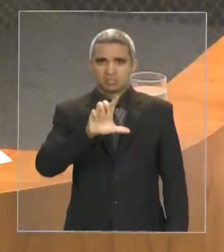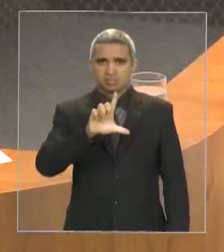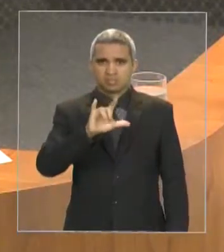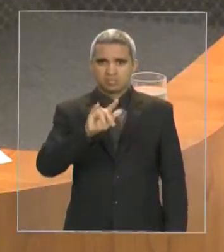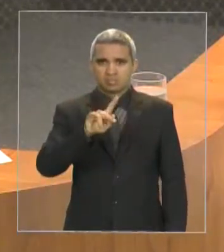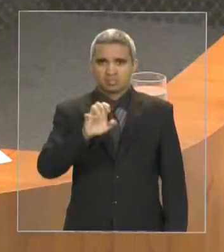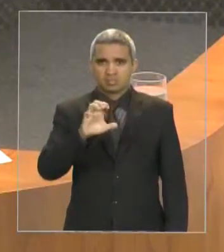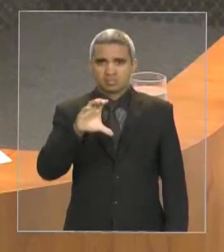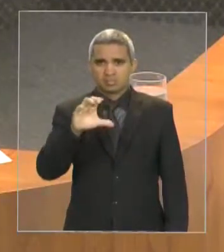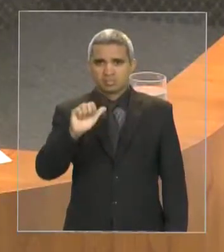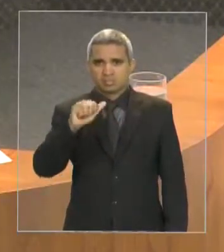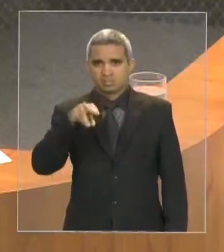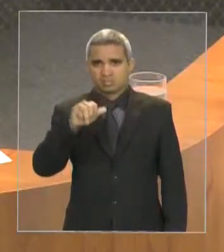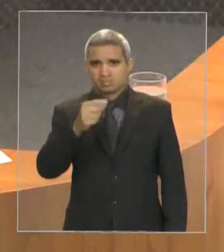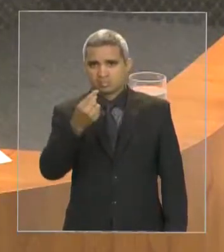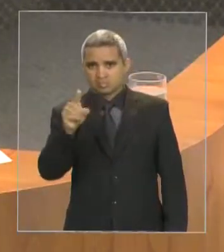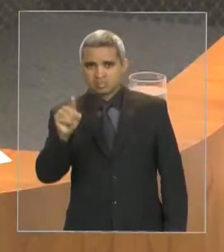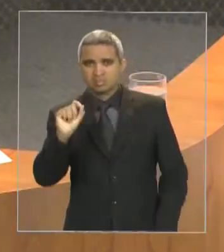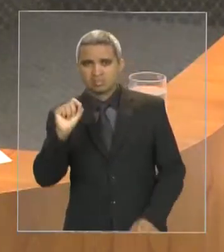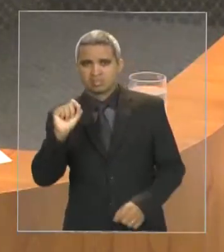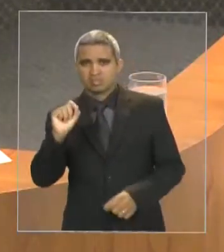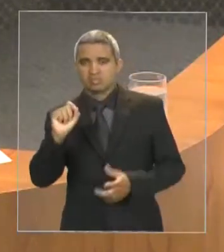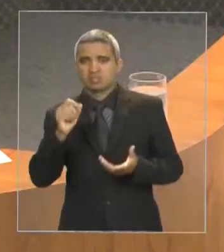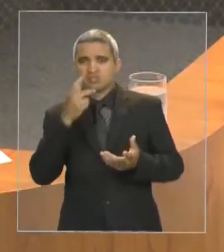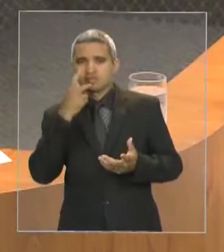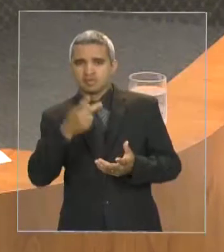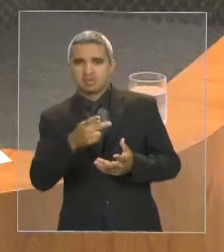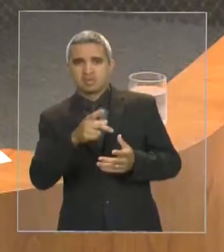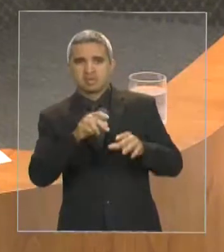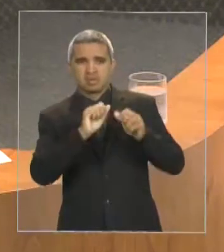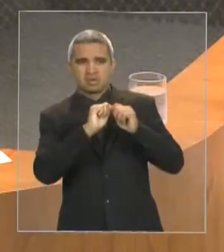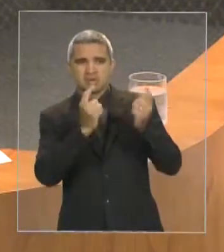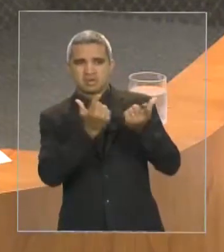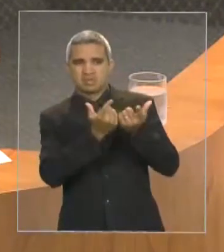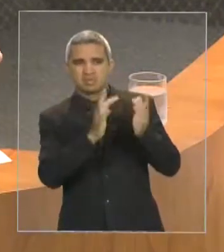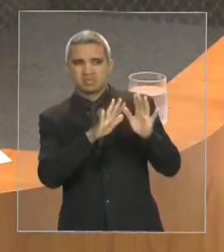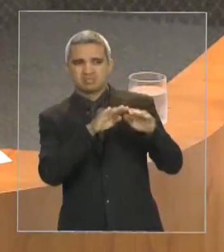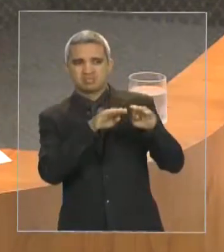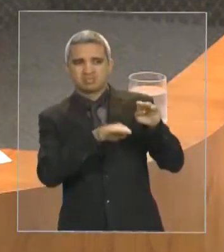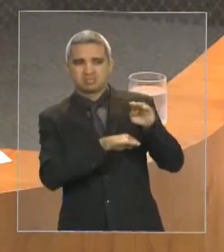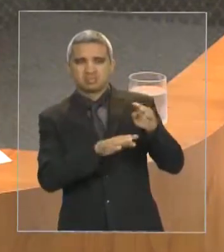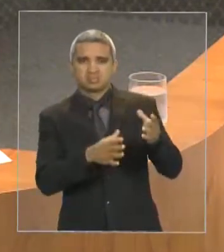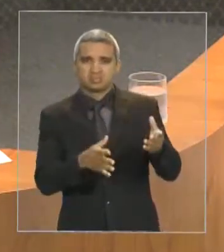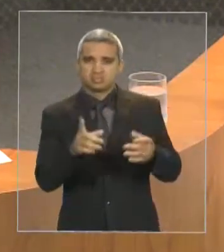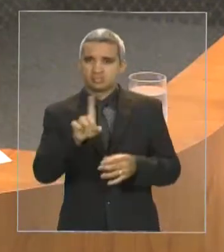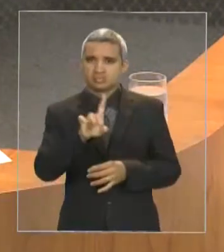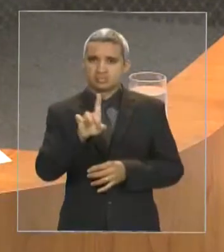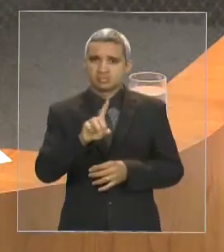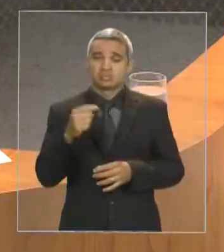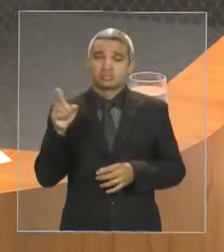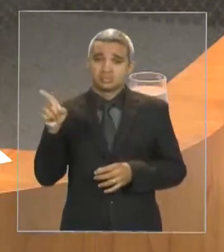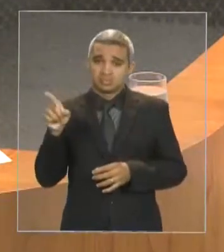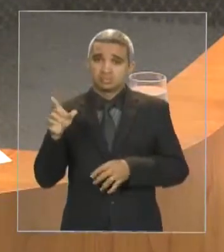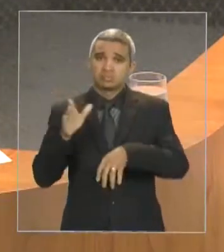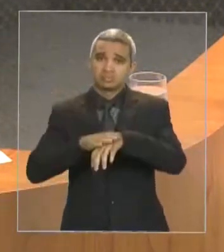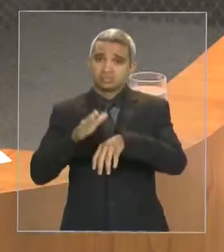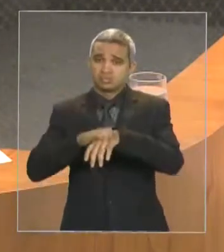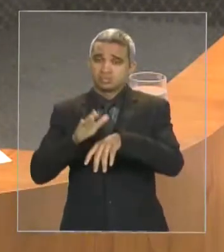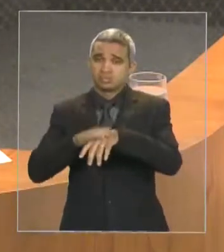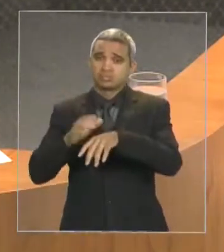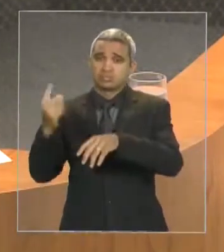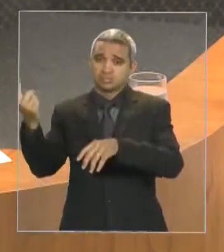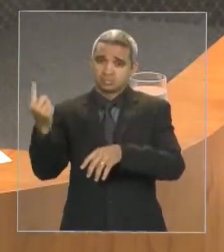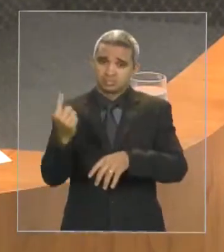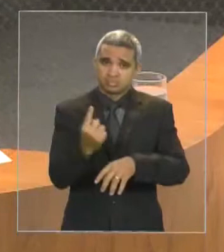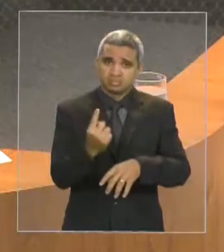Ao contrário, ele já havia se colocado à disposição de enviar todas as informações, independente de ser votado